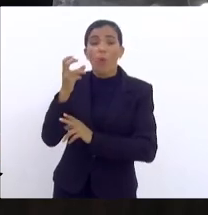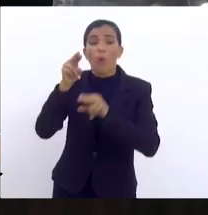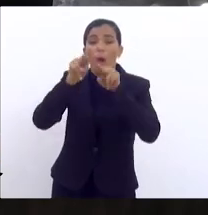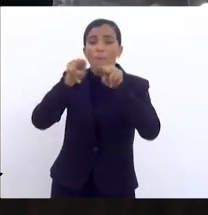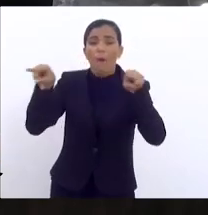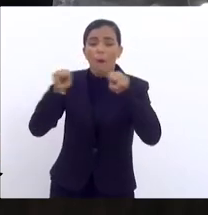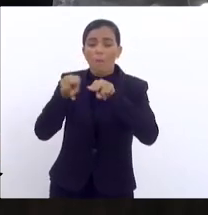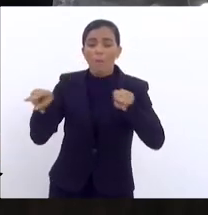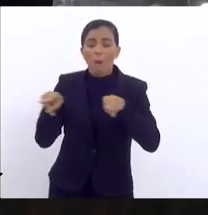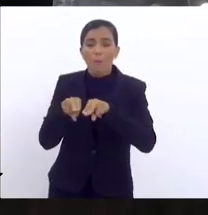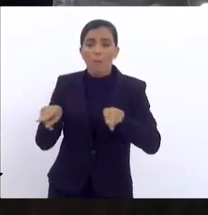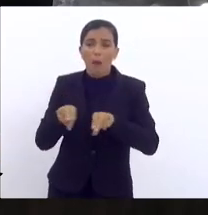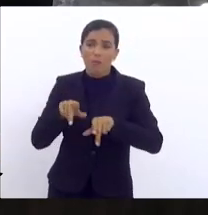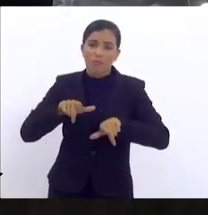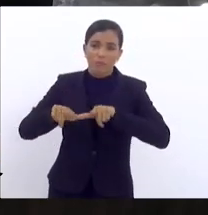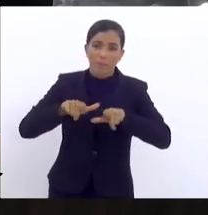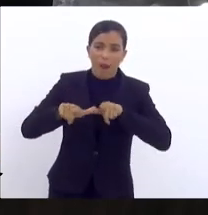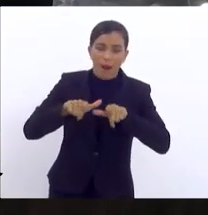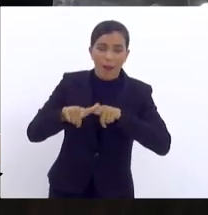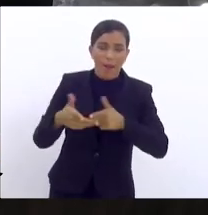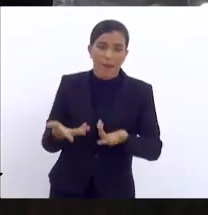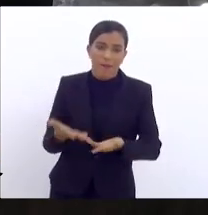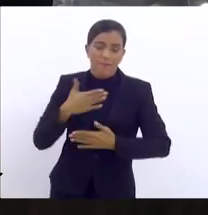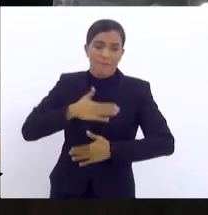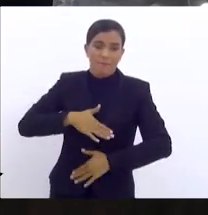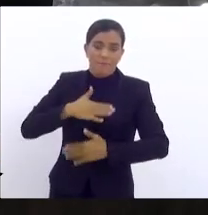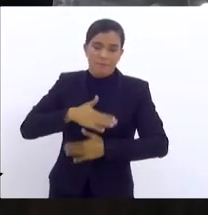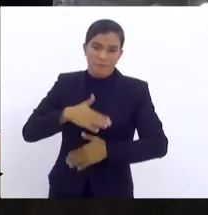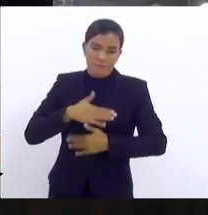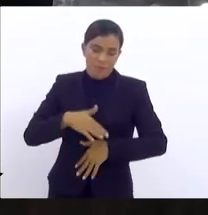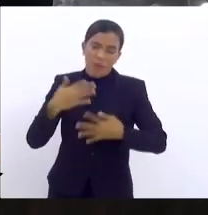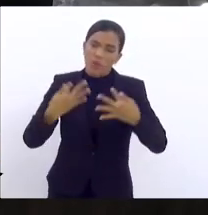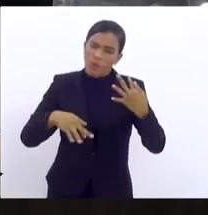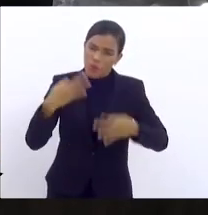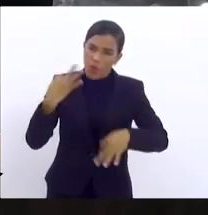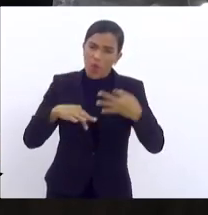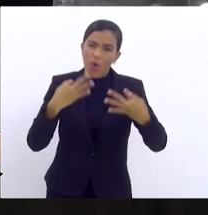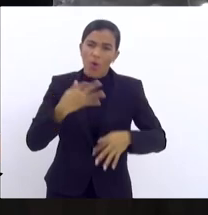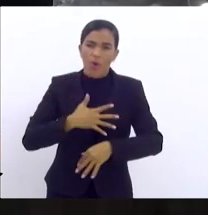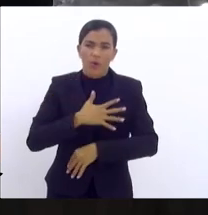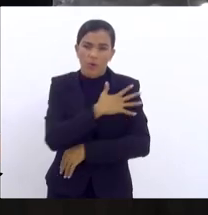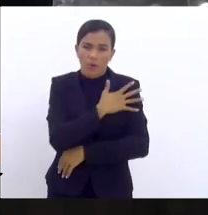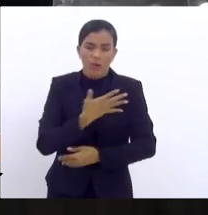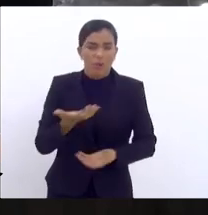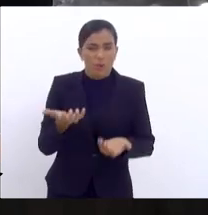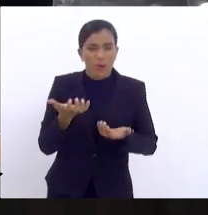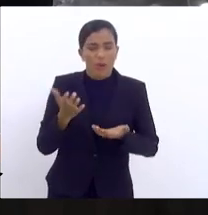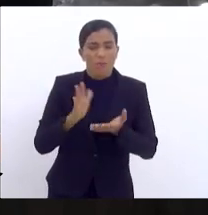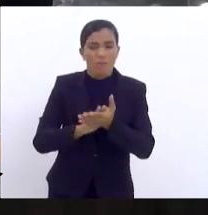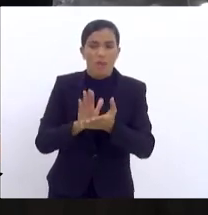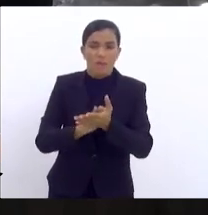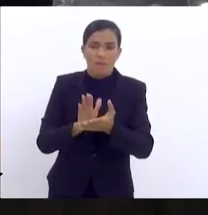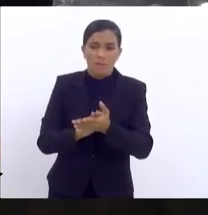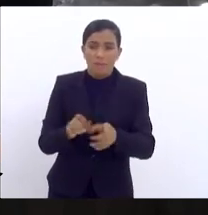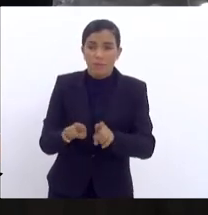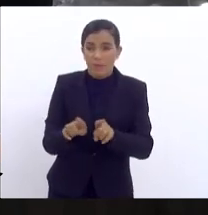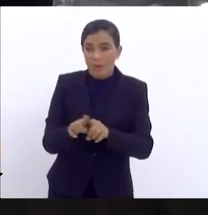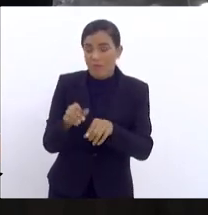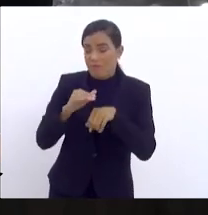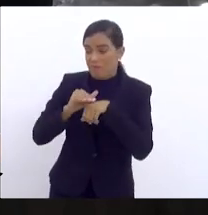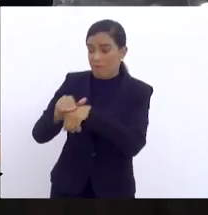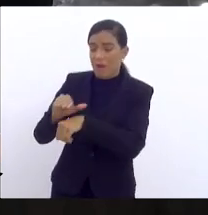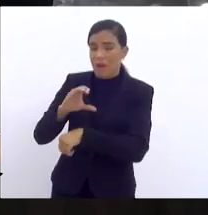horas fica de prontidão isso isso dói isso dói Coronel então aqui quero aqui parabéns vai dizer o Carlinho